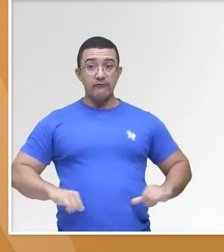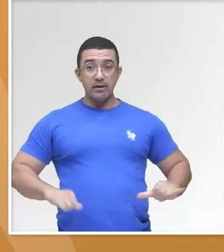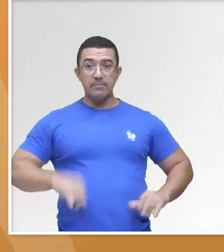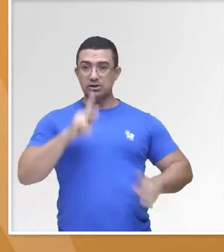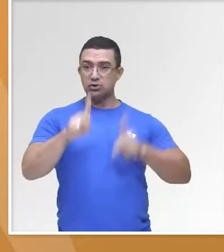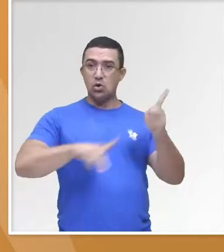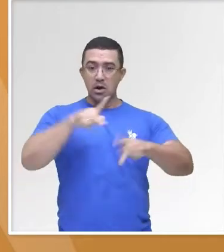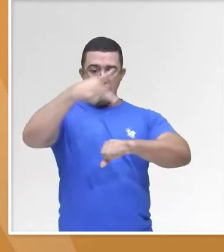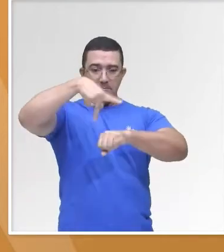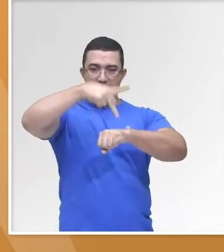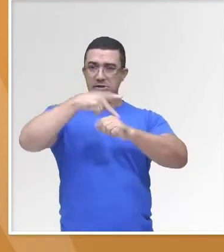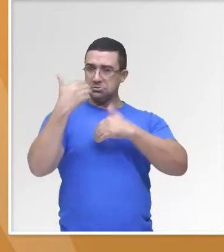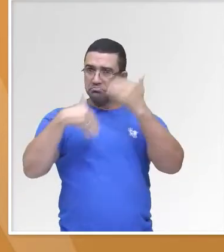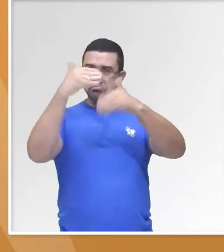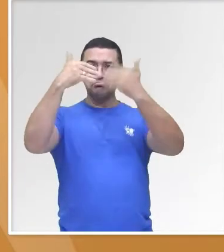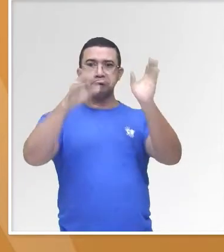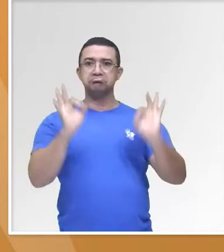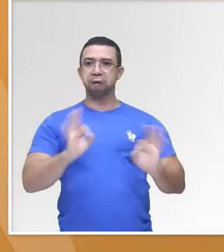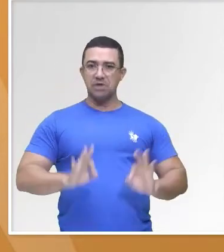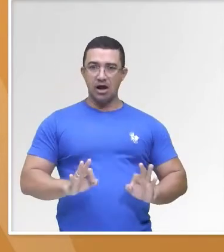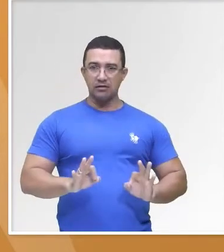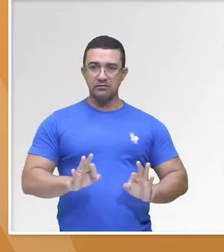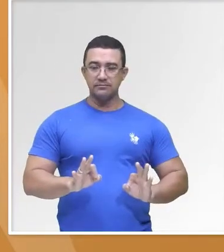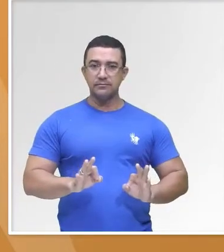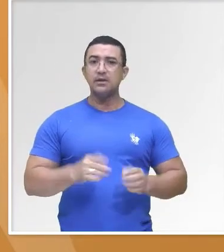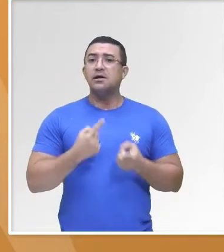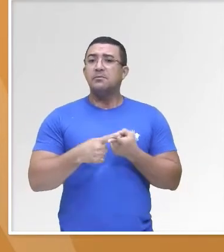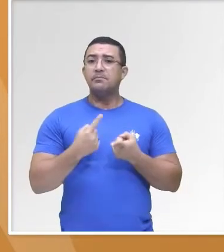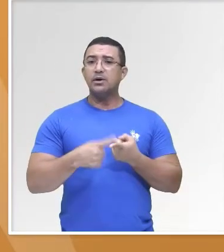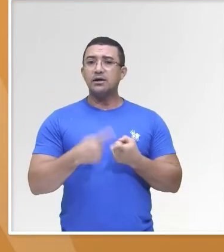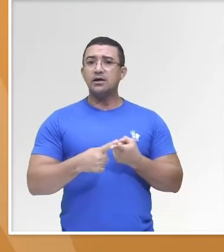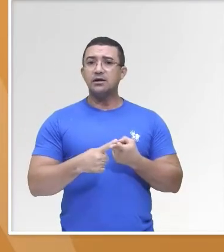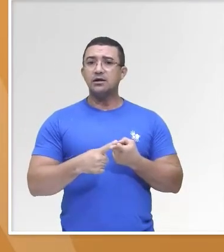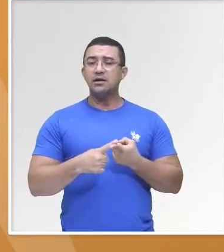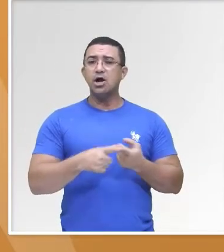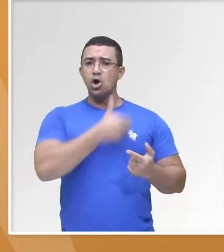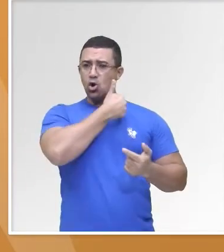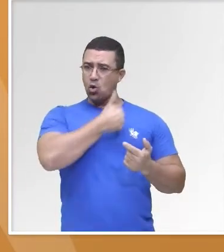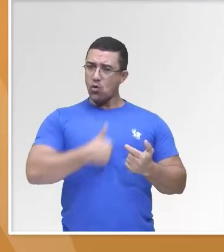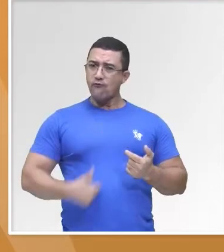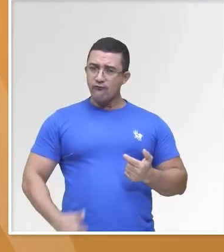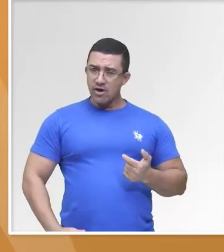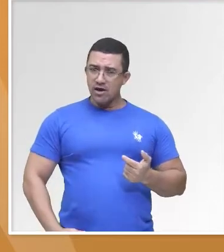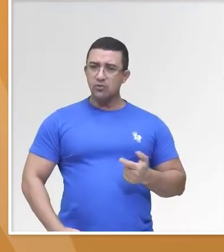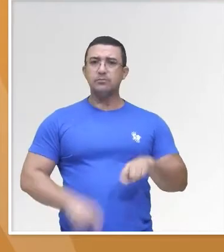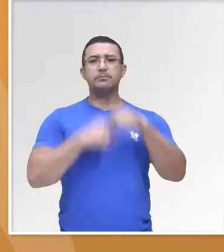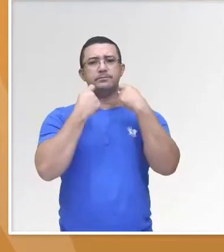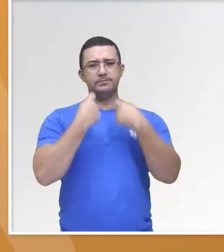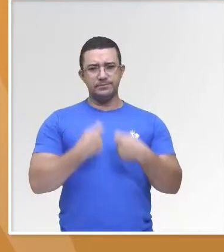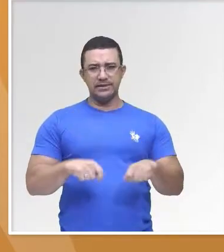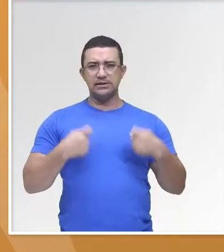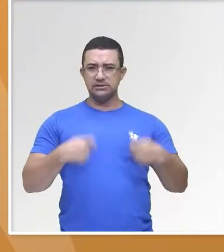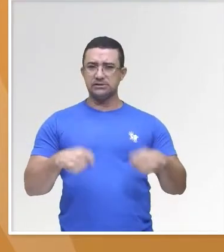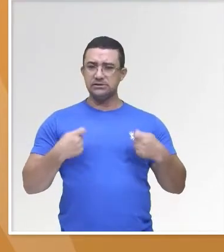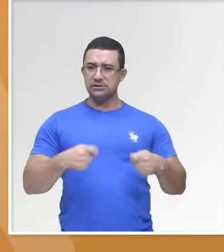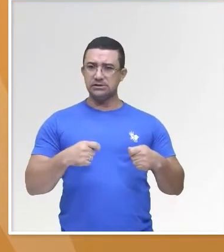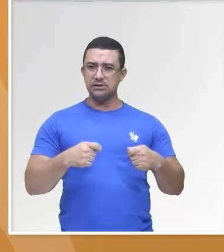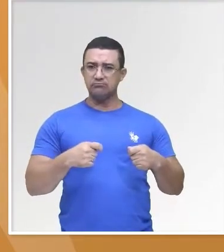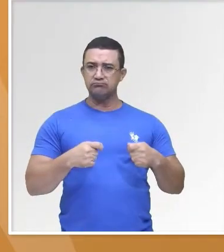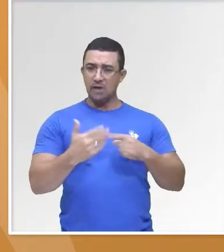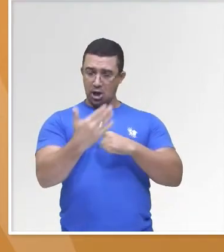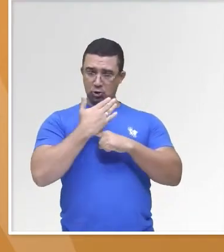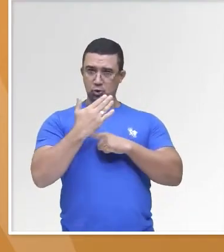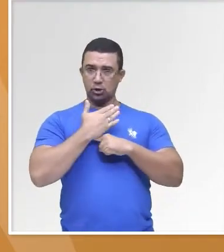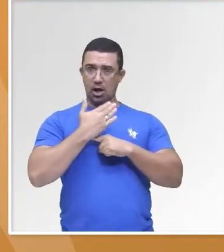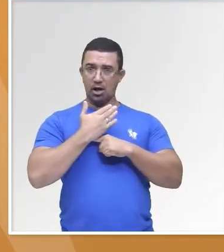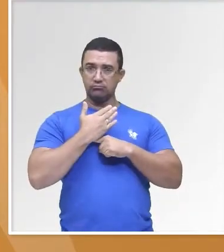crescendo. Por quê? Um governante, ele deve favorecer quem? A ele próprio ou